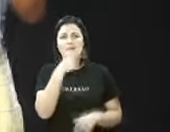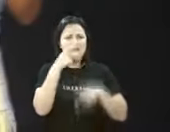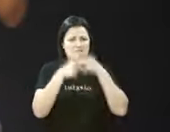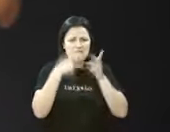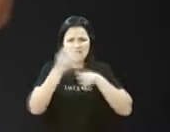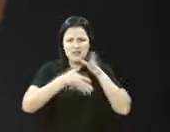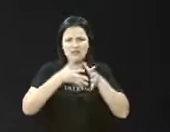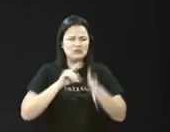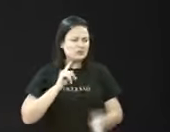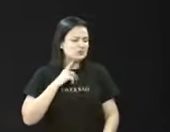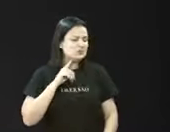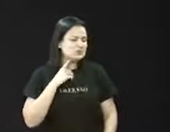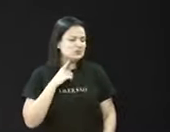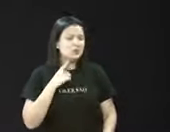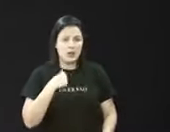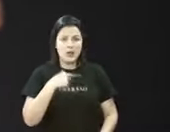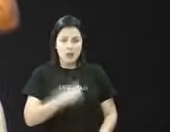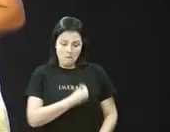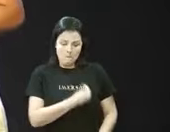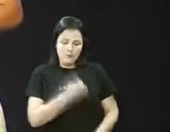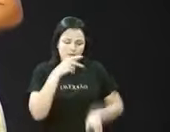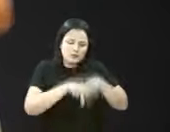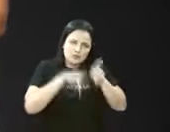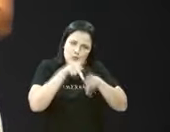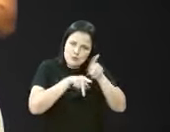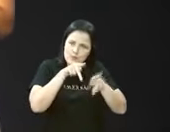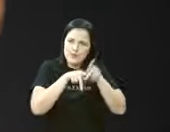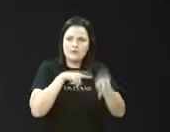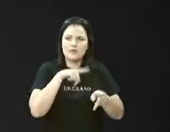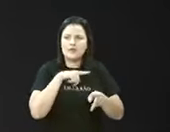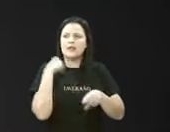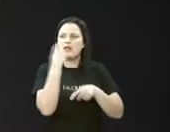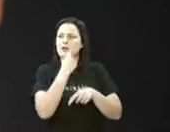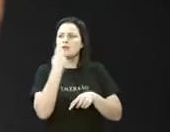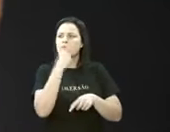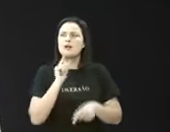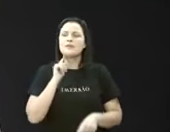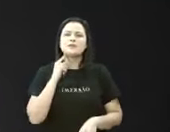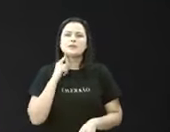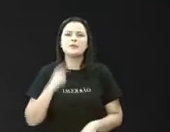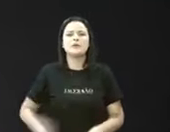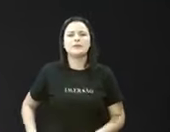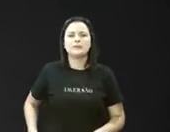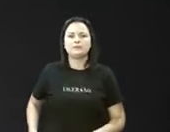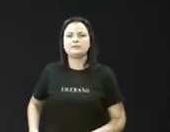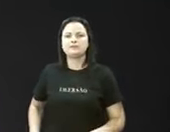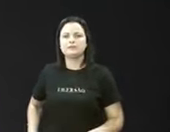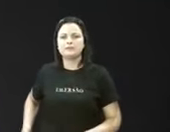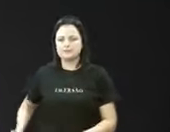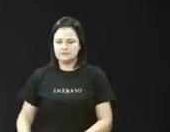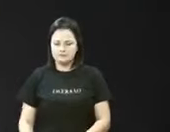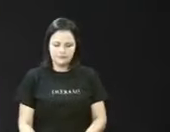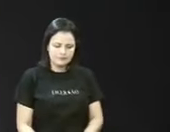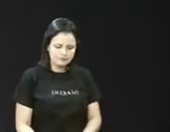Eu habito no meio de um povo de lábios impuros. Como é que é? Os lábios deles são impuros e o lugar onde ele habita também é de lábios